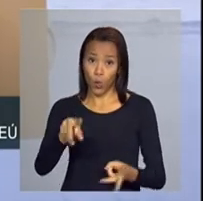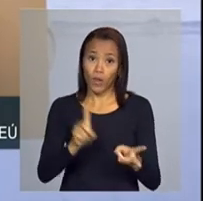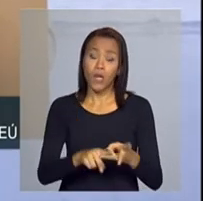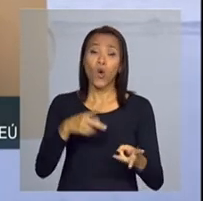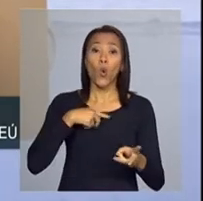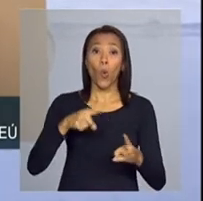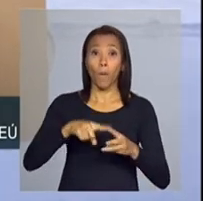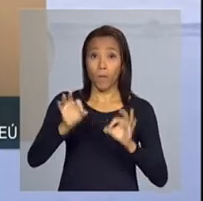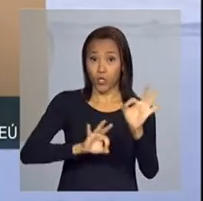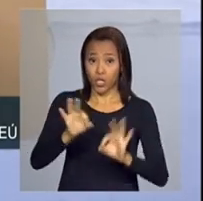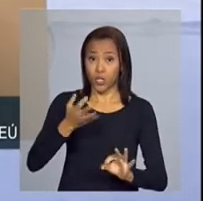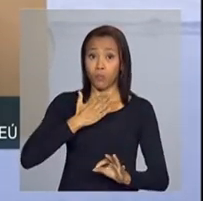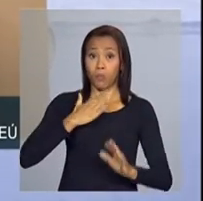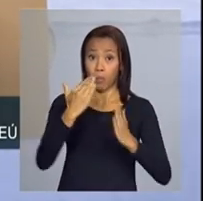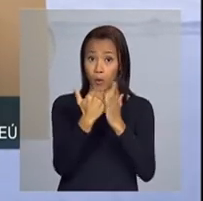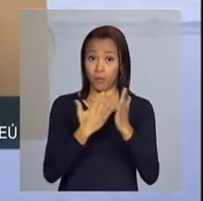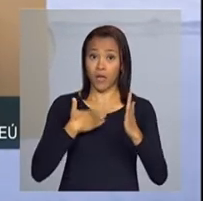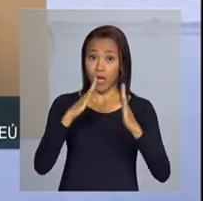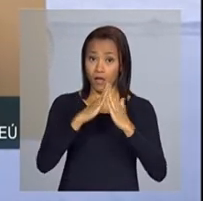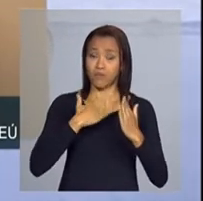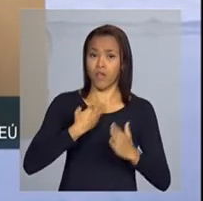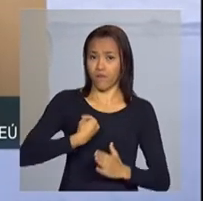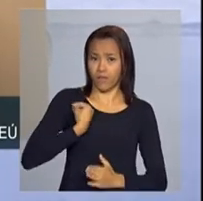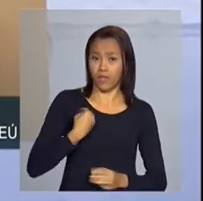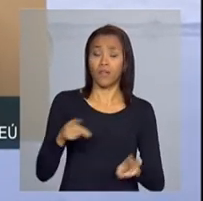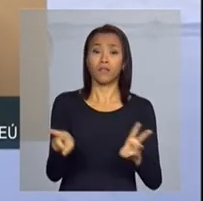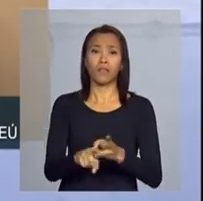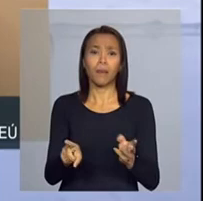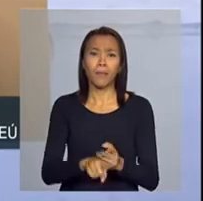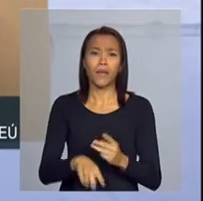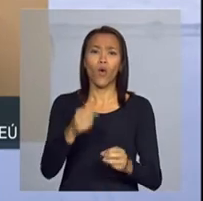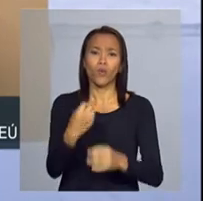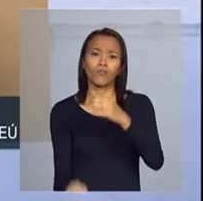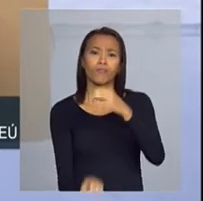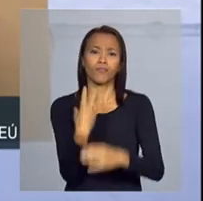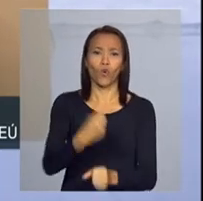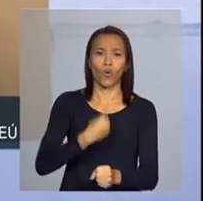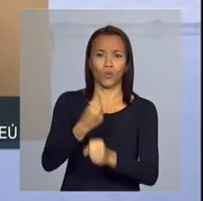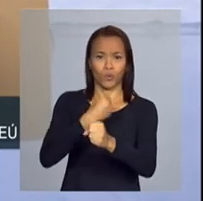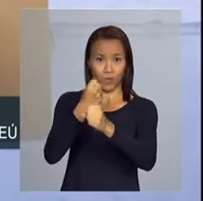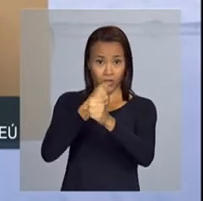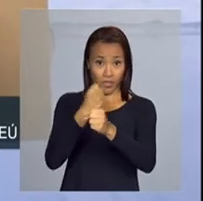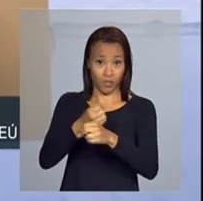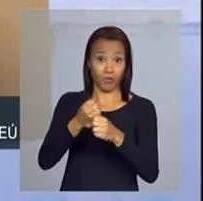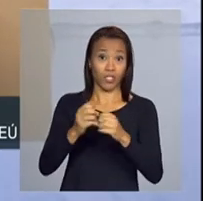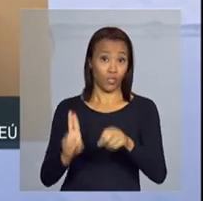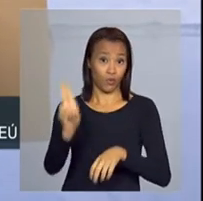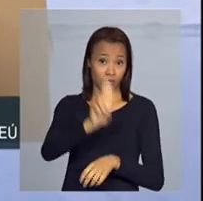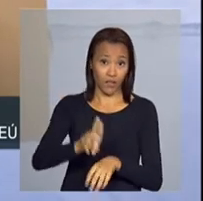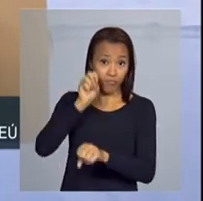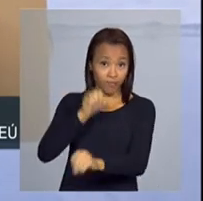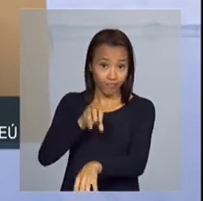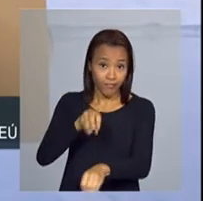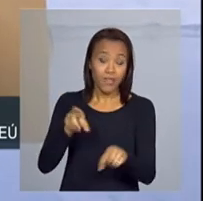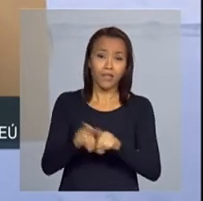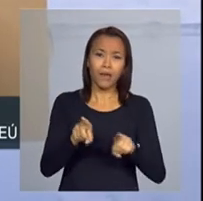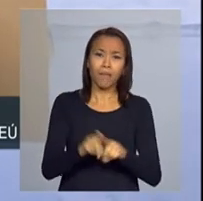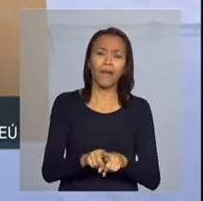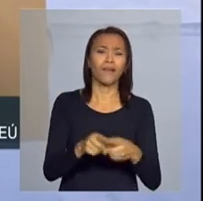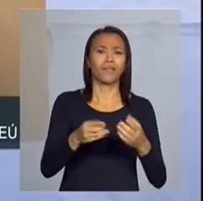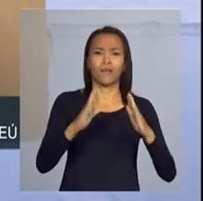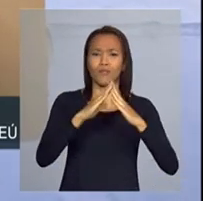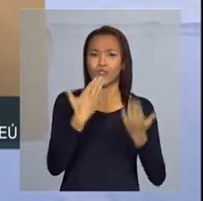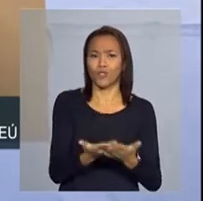Minha Casa Minha Vida, a instalação do Instituto Federal, creches, ônibus escolares,